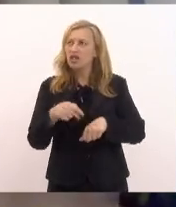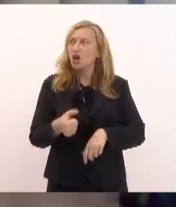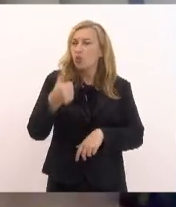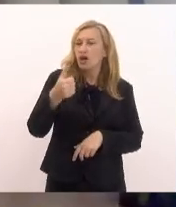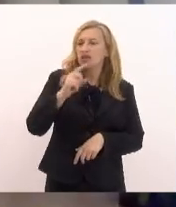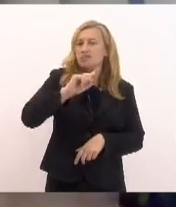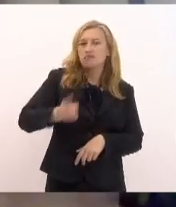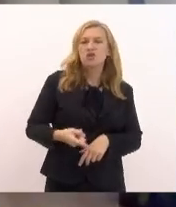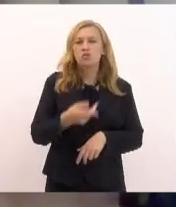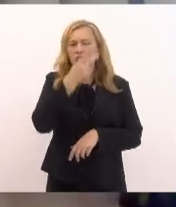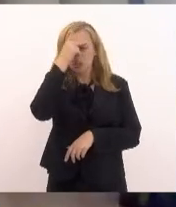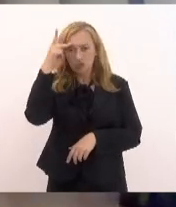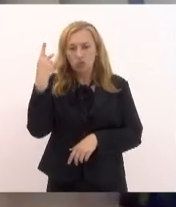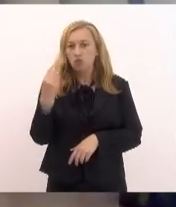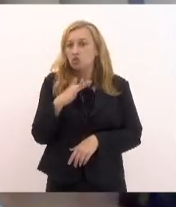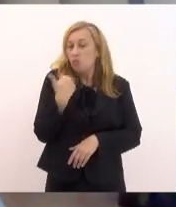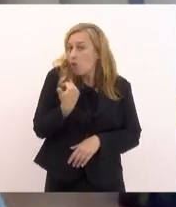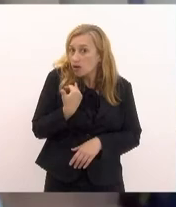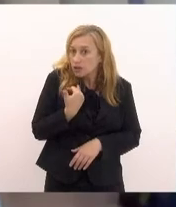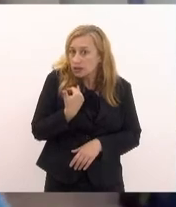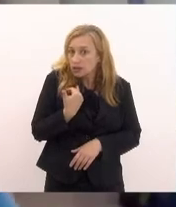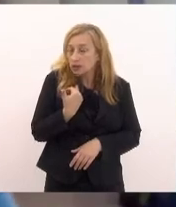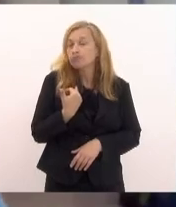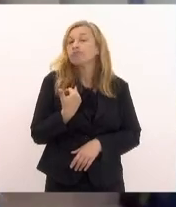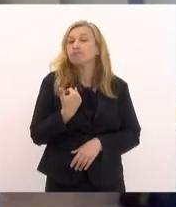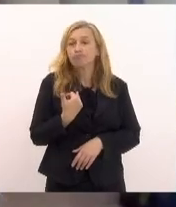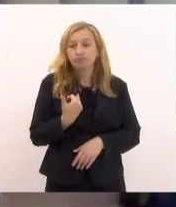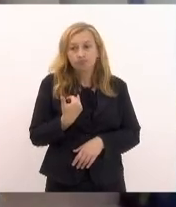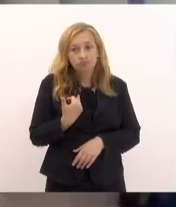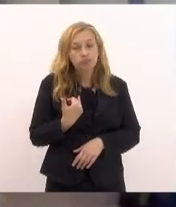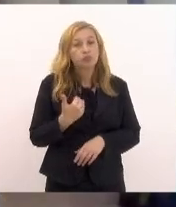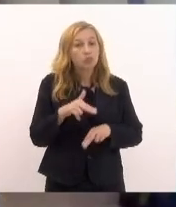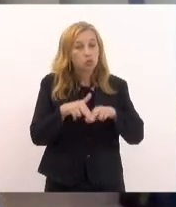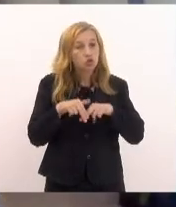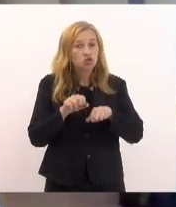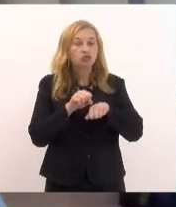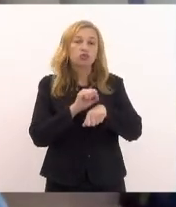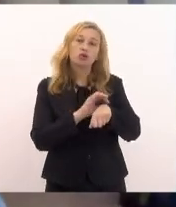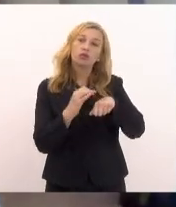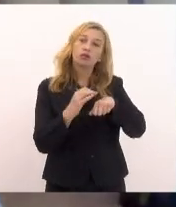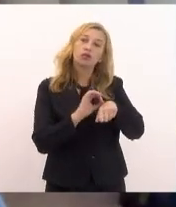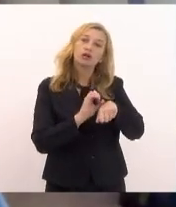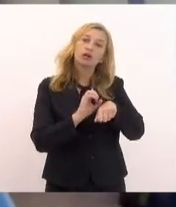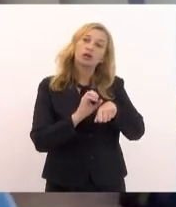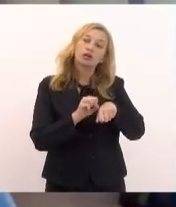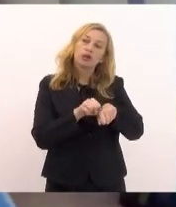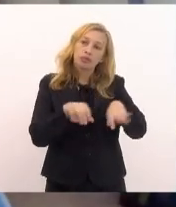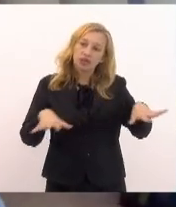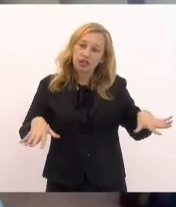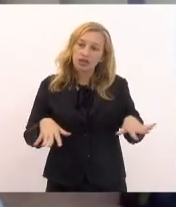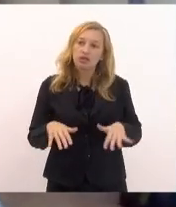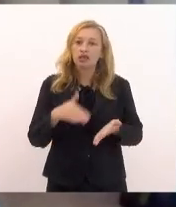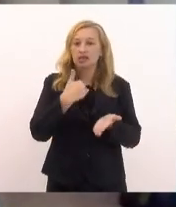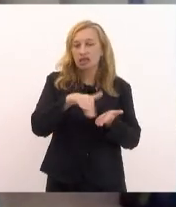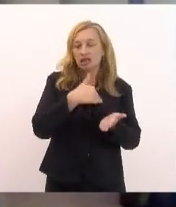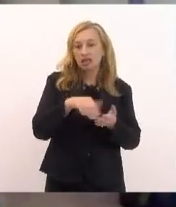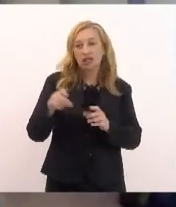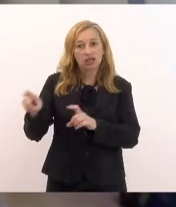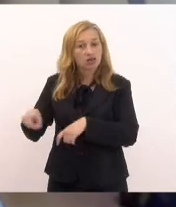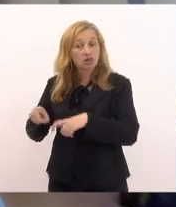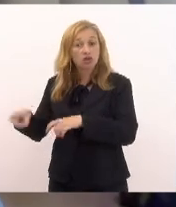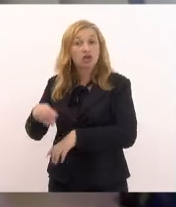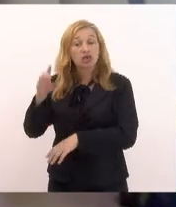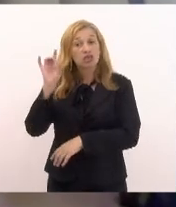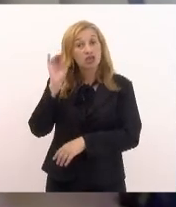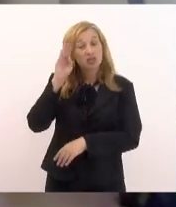1.000 vidas que nos foram retiradas por conta da pandemia. A Secretaria de Agricultura, em especial a